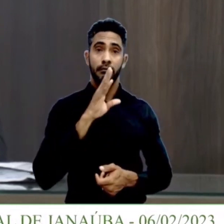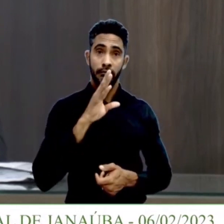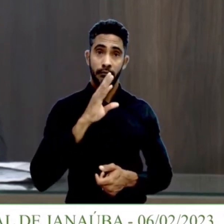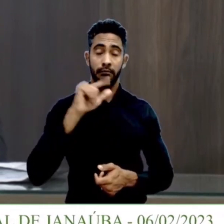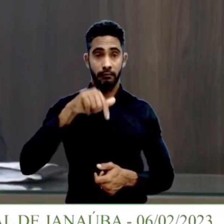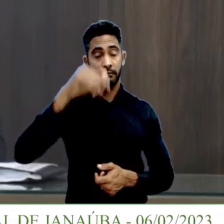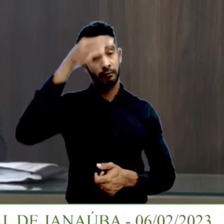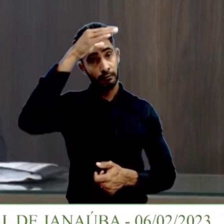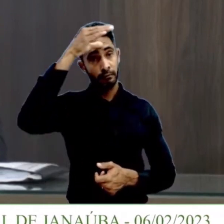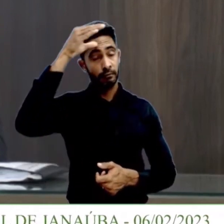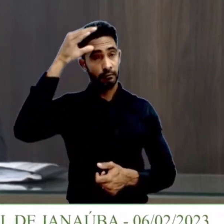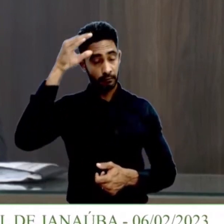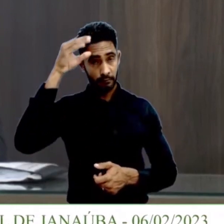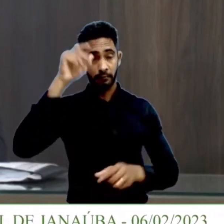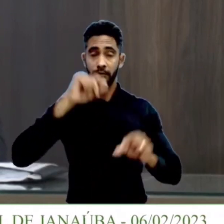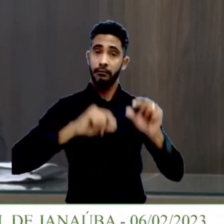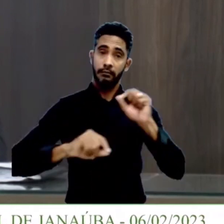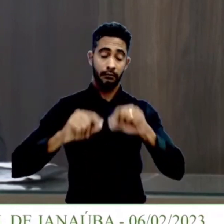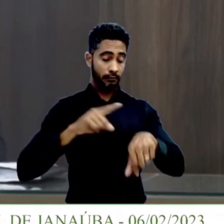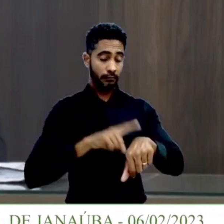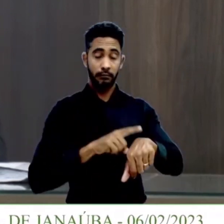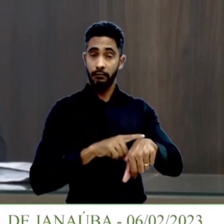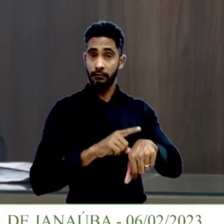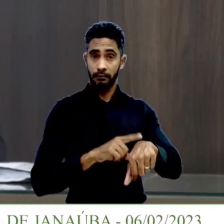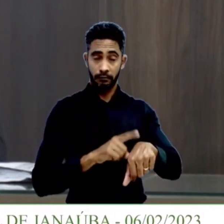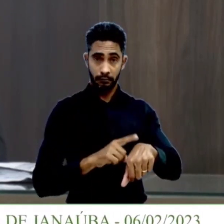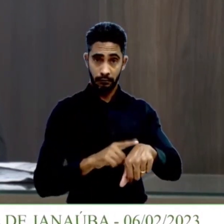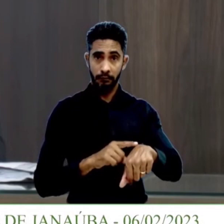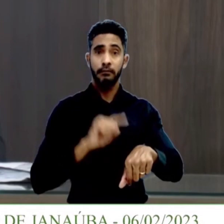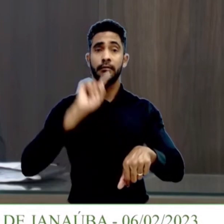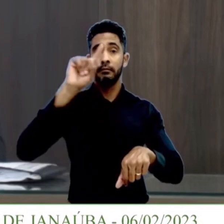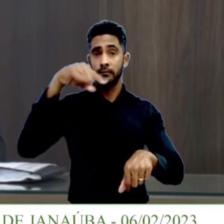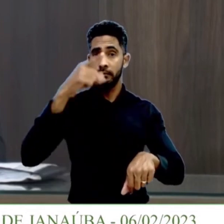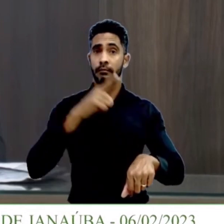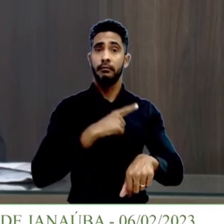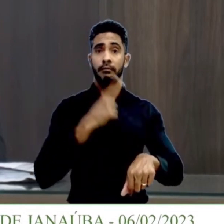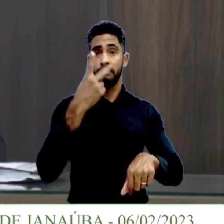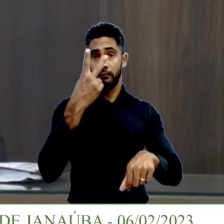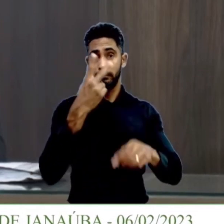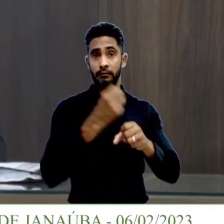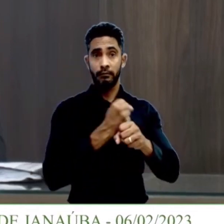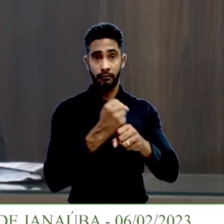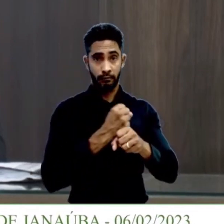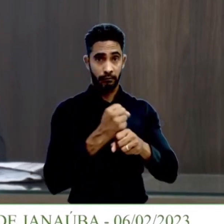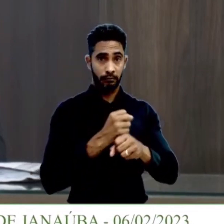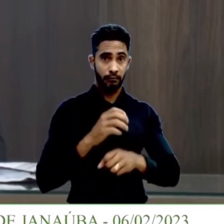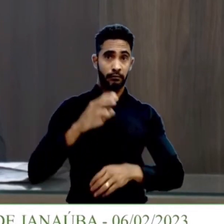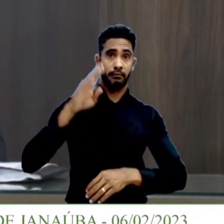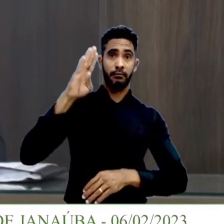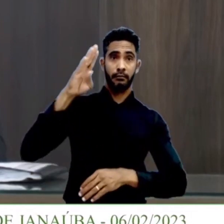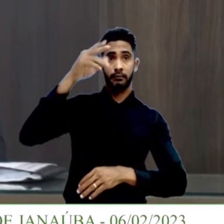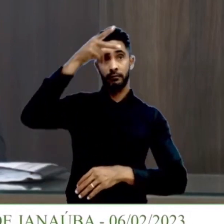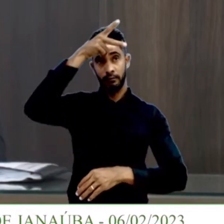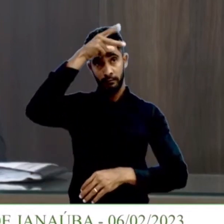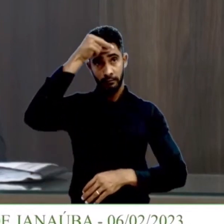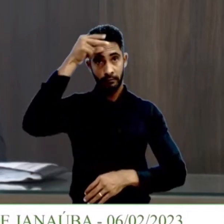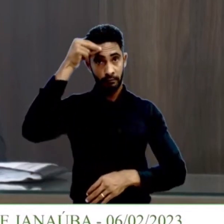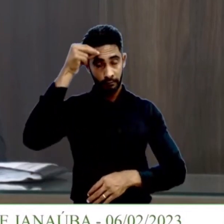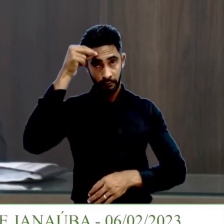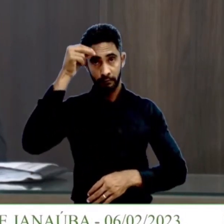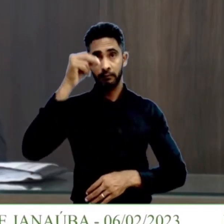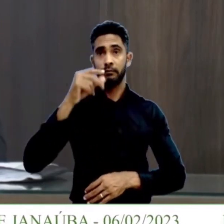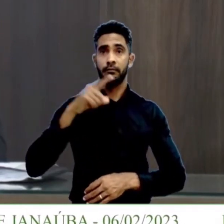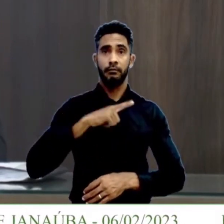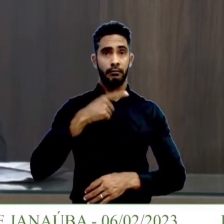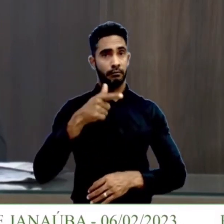Casa Legislativa que até a presente data, mesmo depois de ter passado 2 anos de mandato do atual prefeito, o mesmo ainda